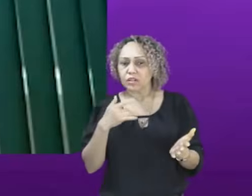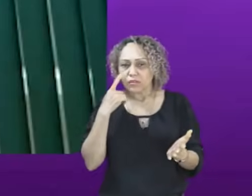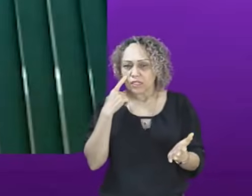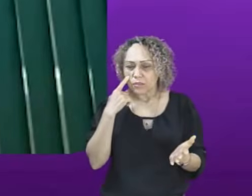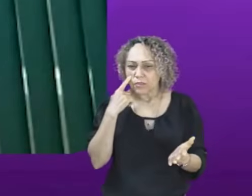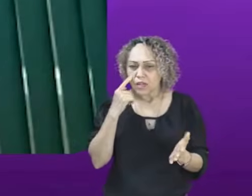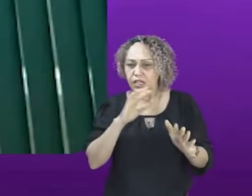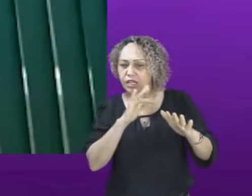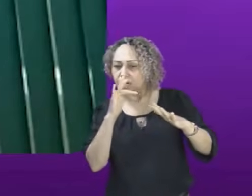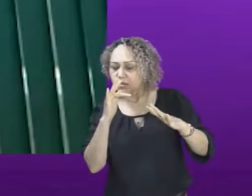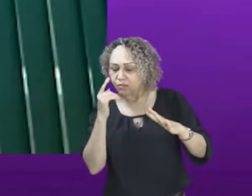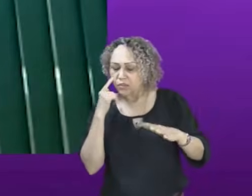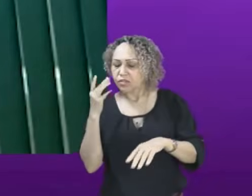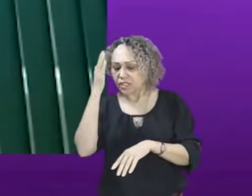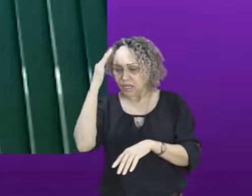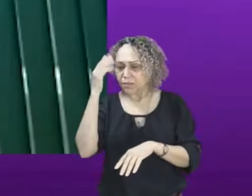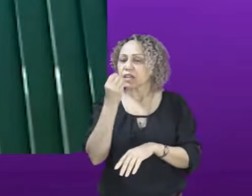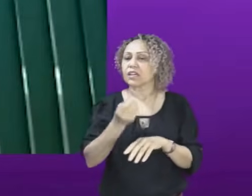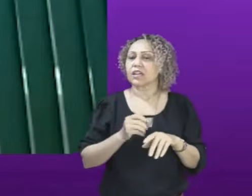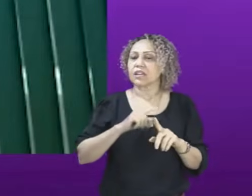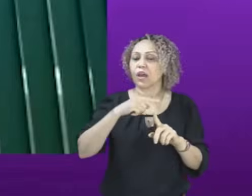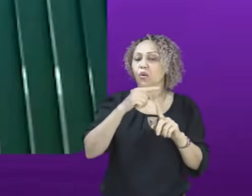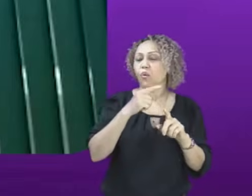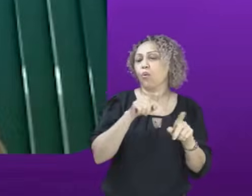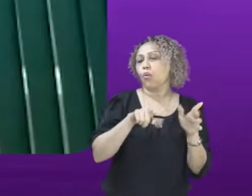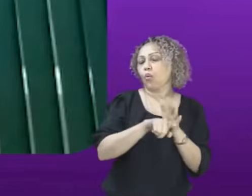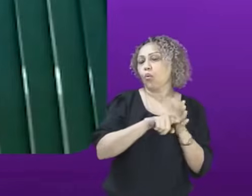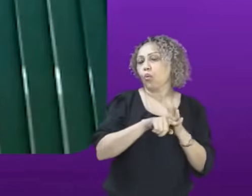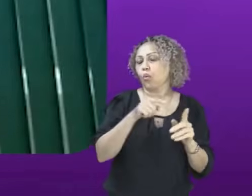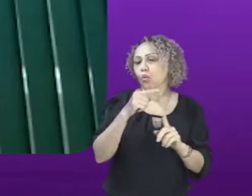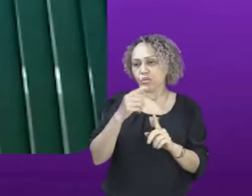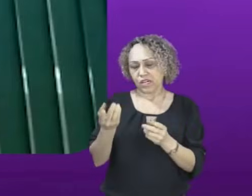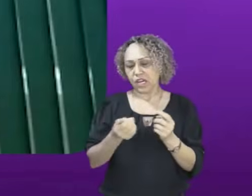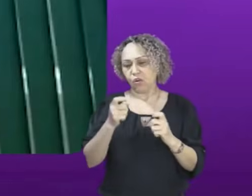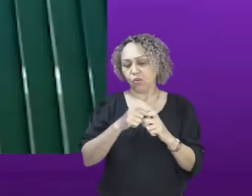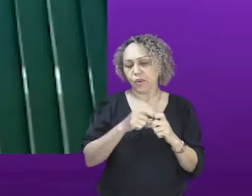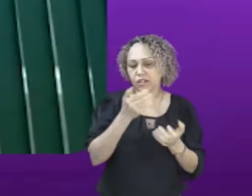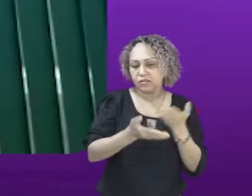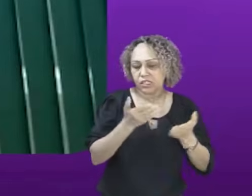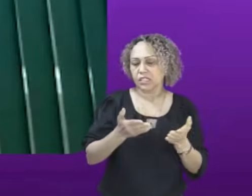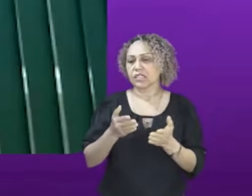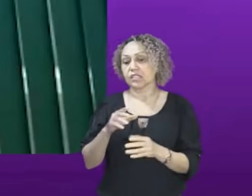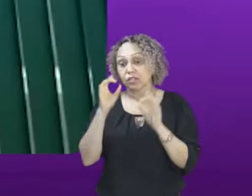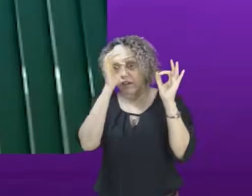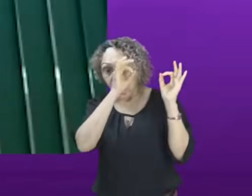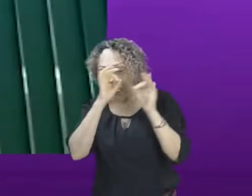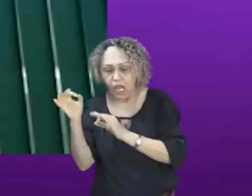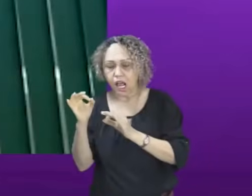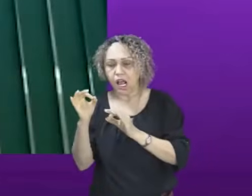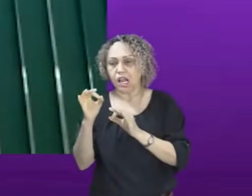redes sociais do governo, nas redes sociais do presidente, nas redes sociais da nossa bancada, dos deputados e tudo